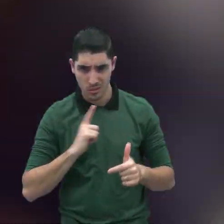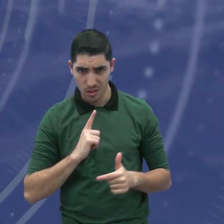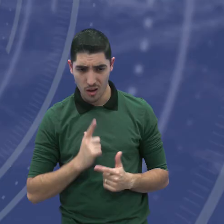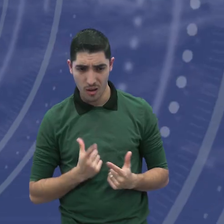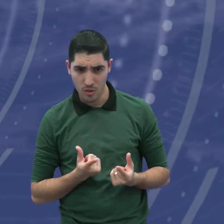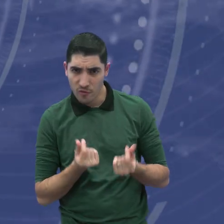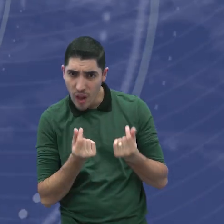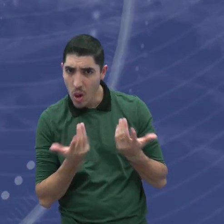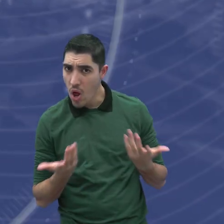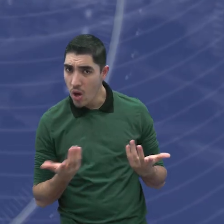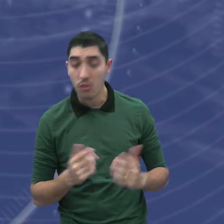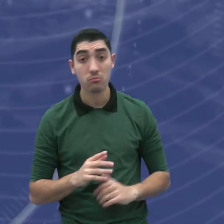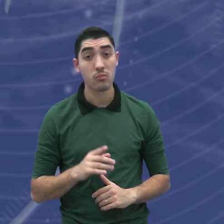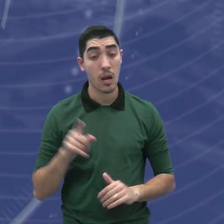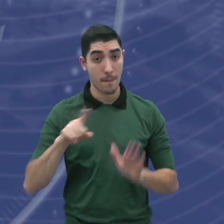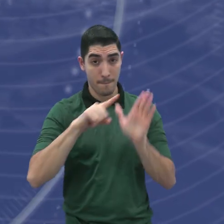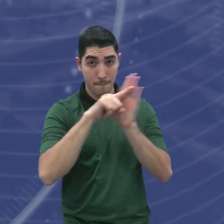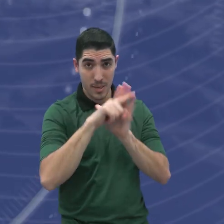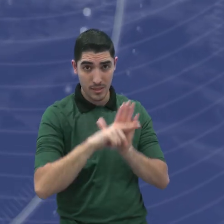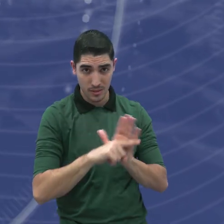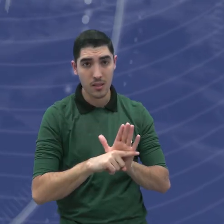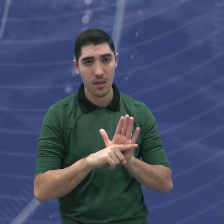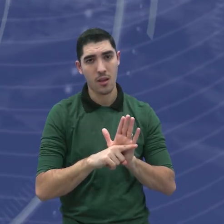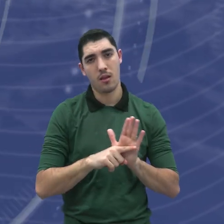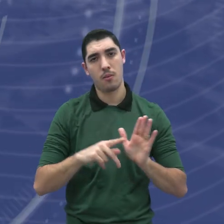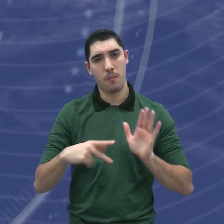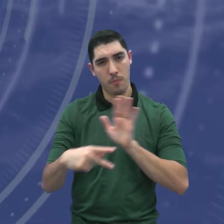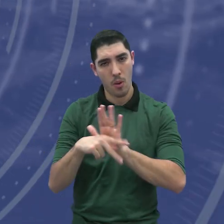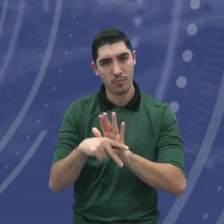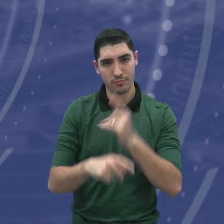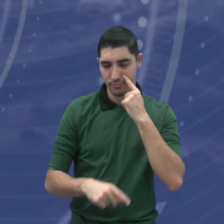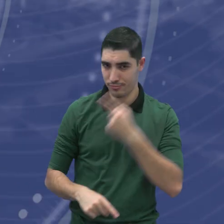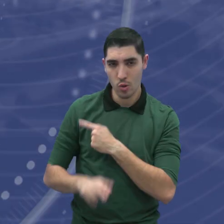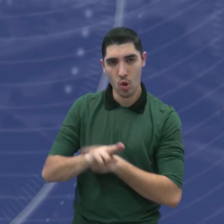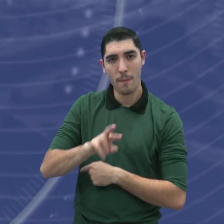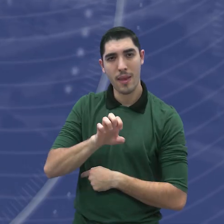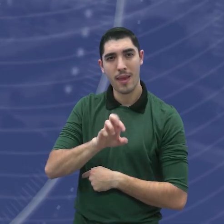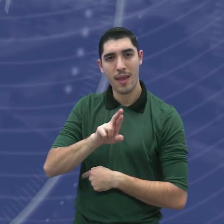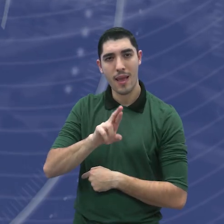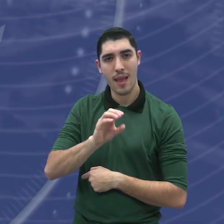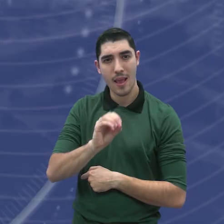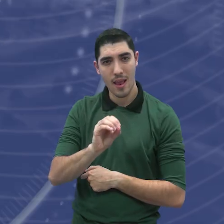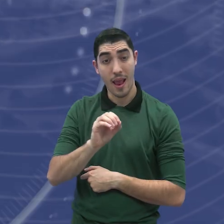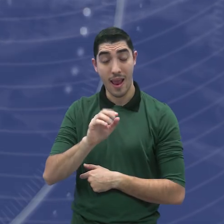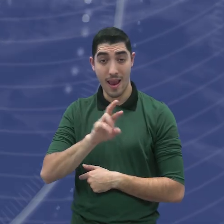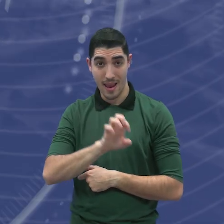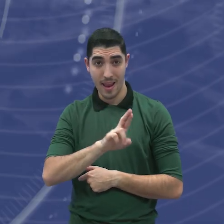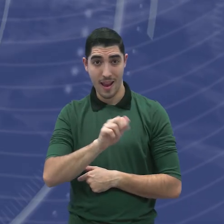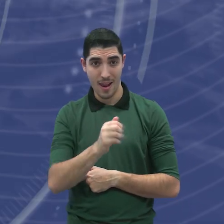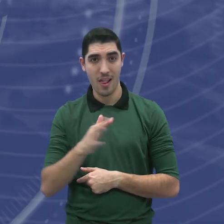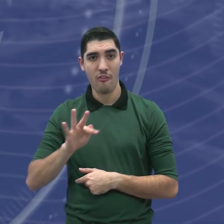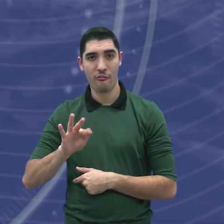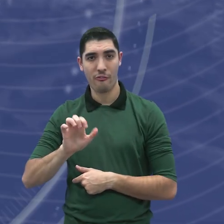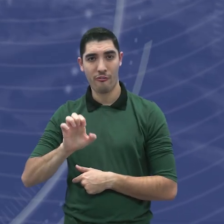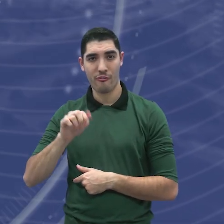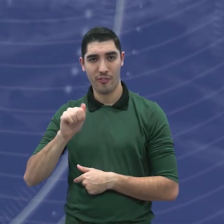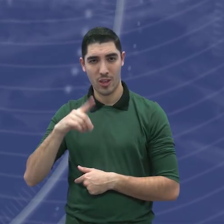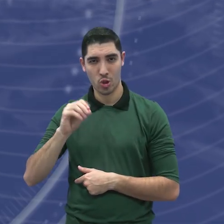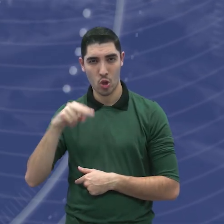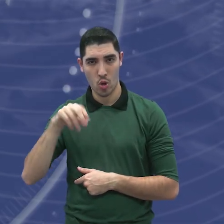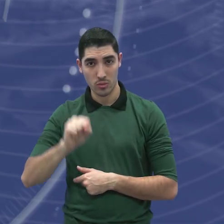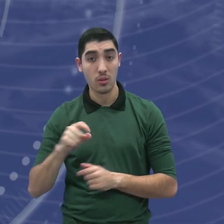preço? Segundo a pesquisa Era dos Fandoms, o fã brasileiro investe em média quase R$200 por mês em produtos